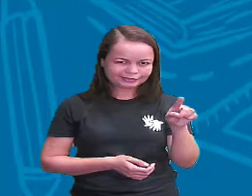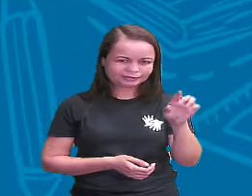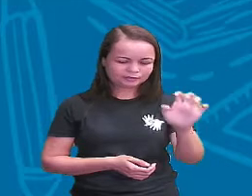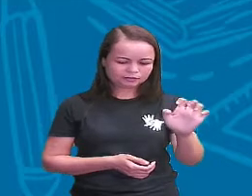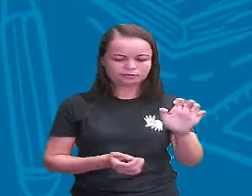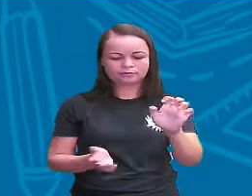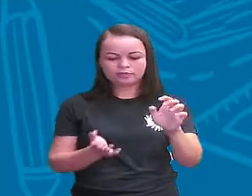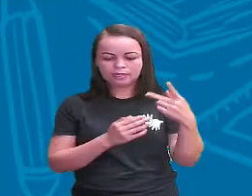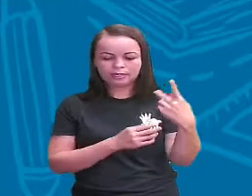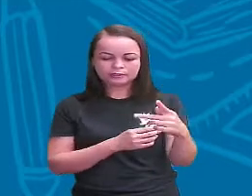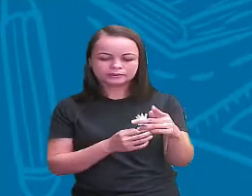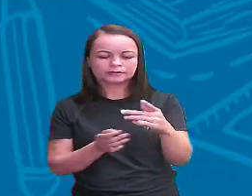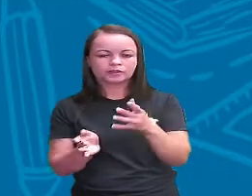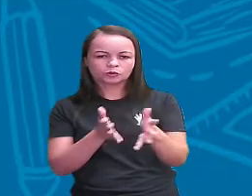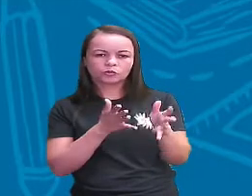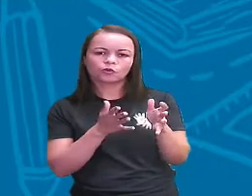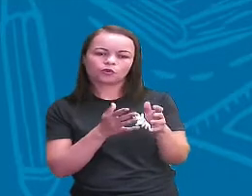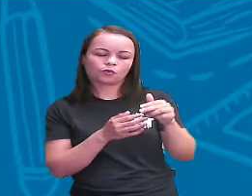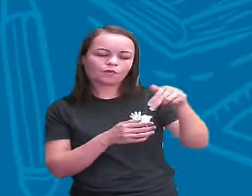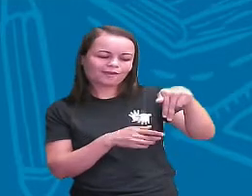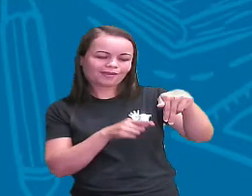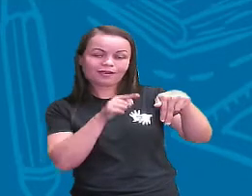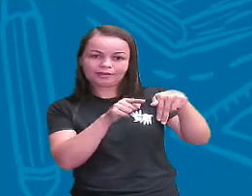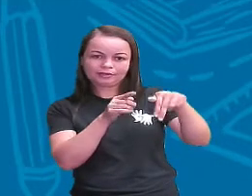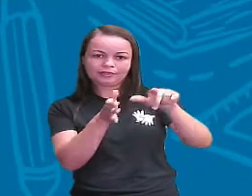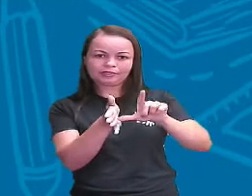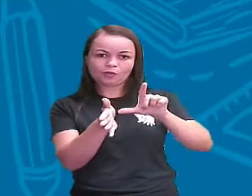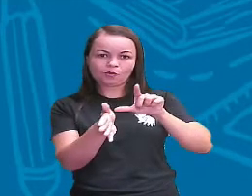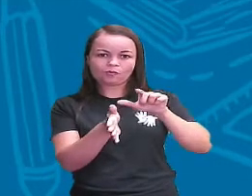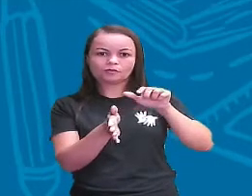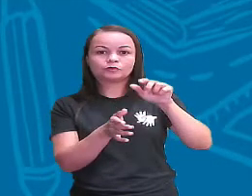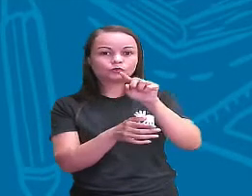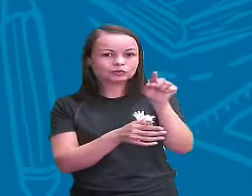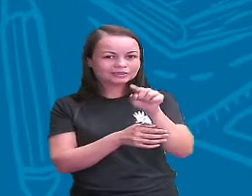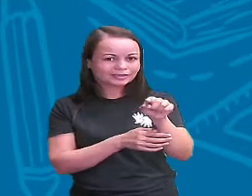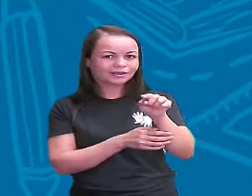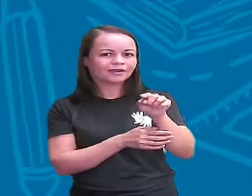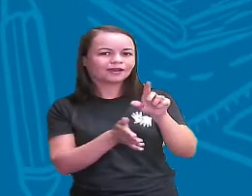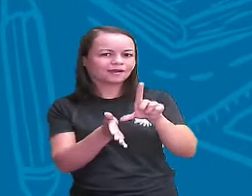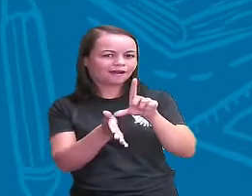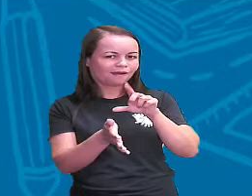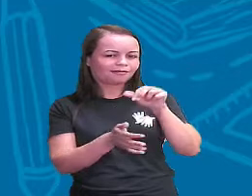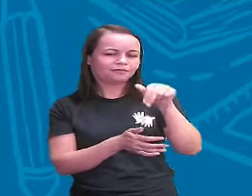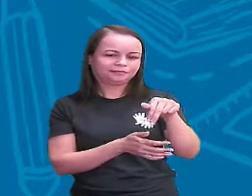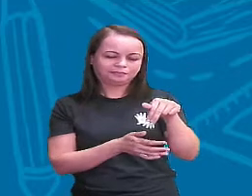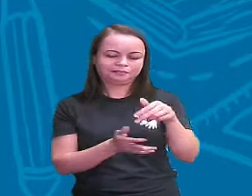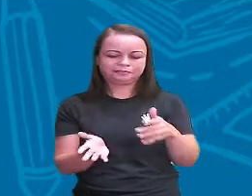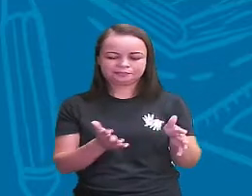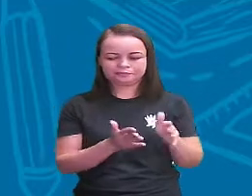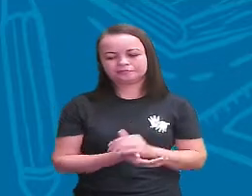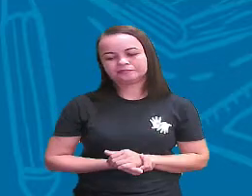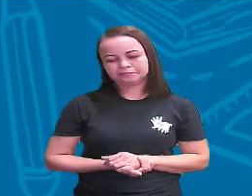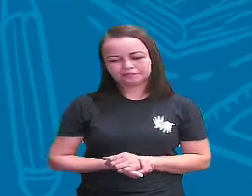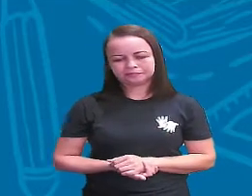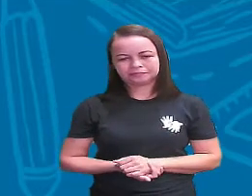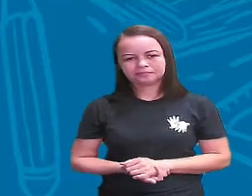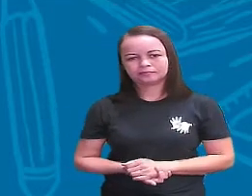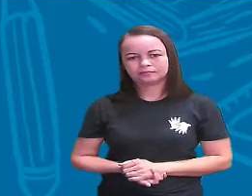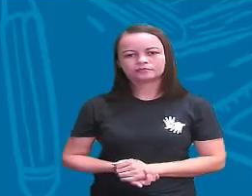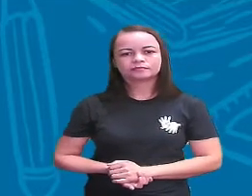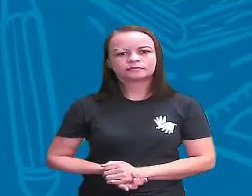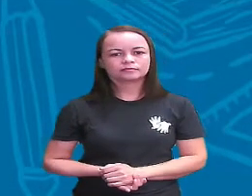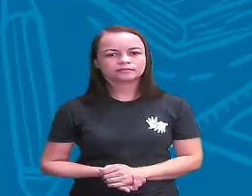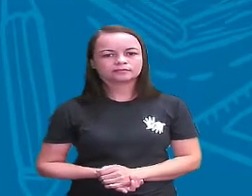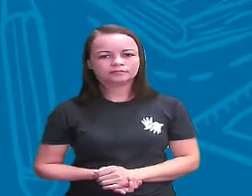N. Eu não posso colocar porque não é P e não é B, tá? Só P e B que a gente usa o M.